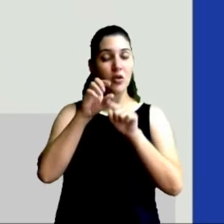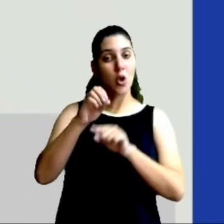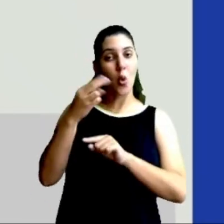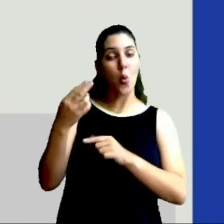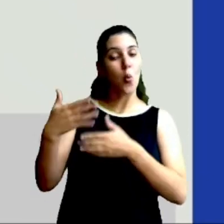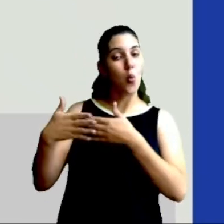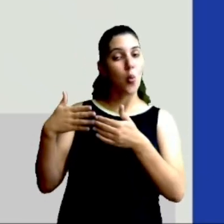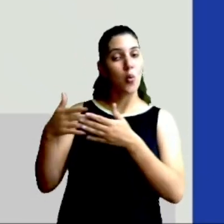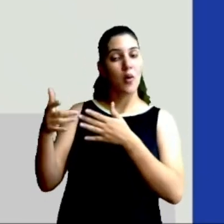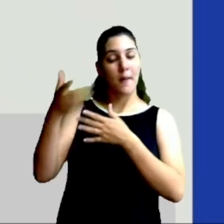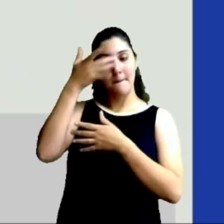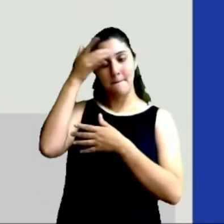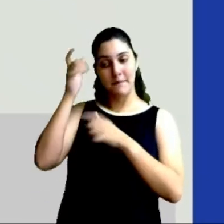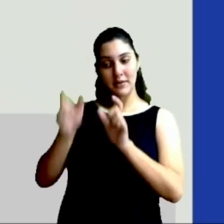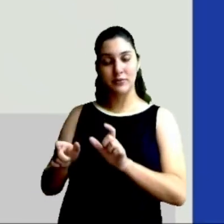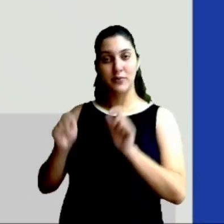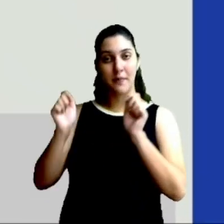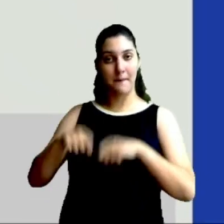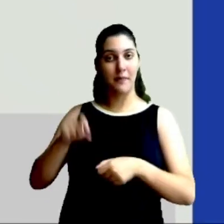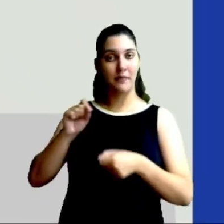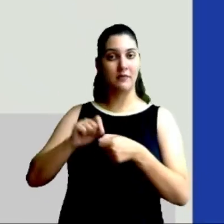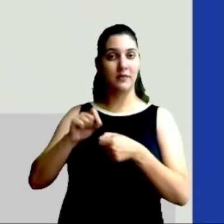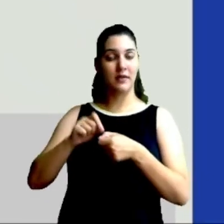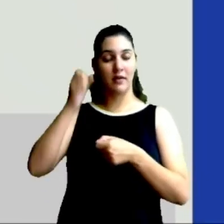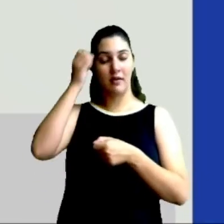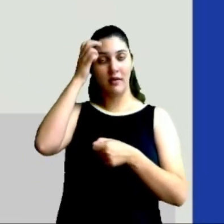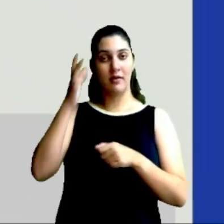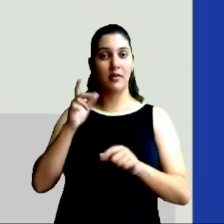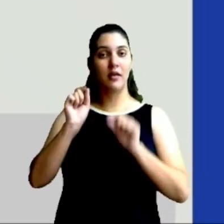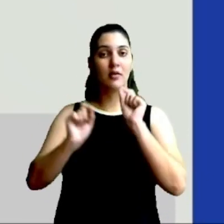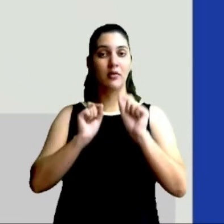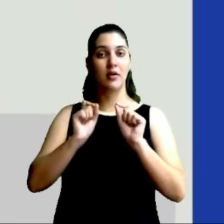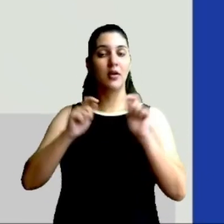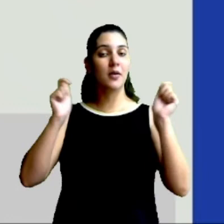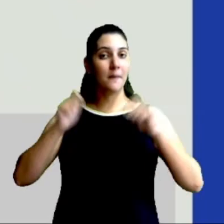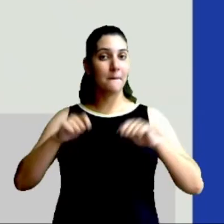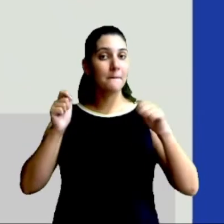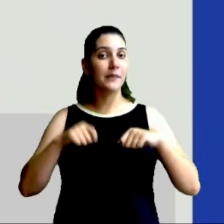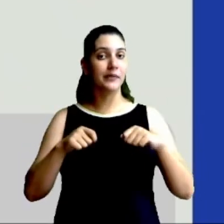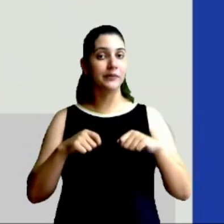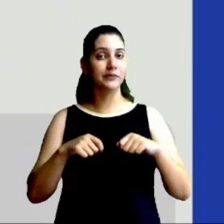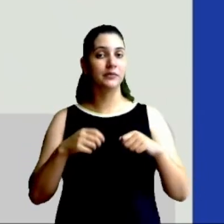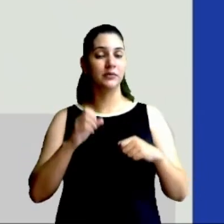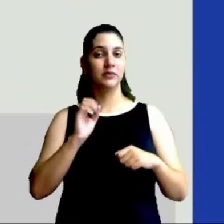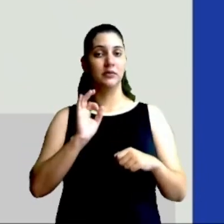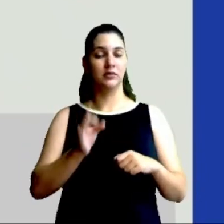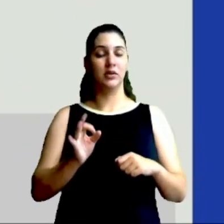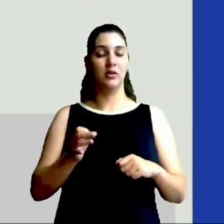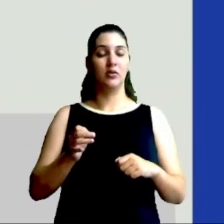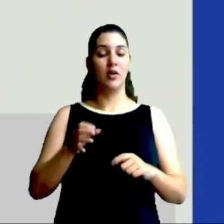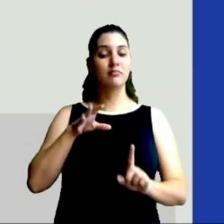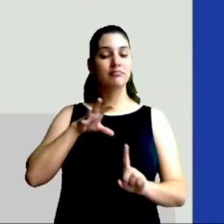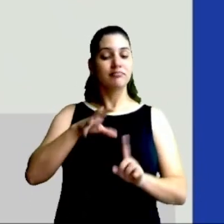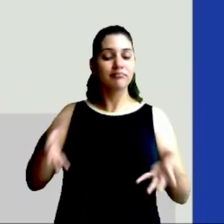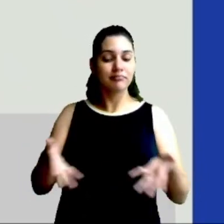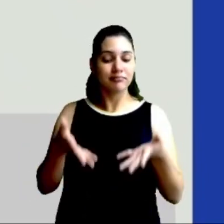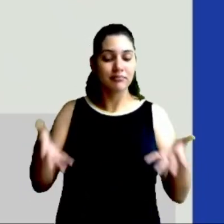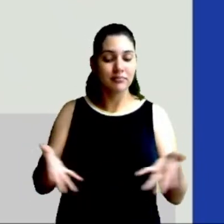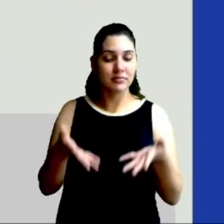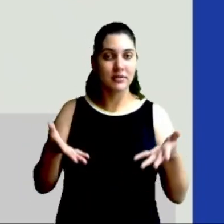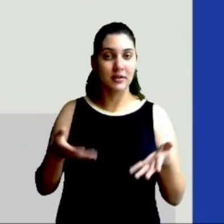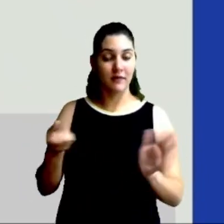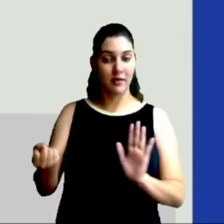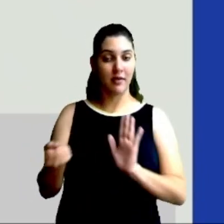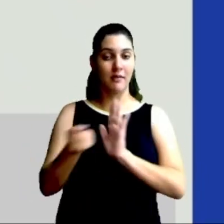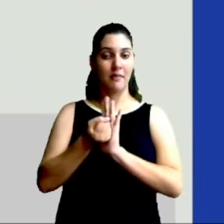pode fazer. Ou seja, a ideia, gente, que a gente pode, tá? É um incentivo em que a